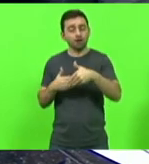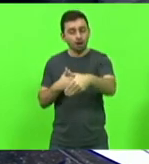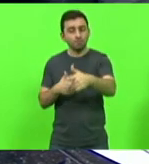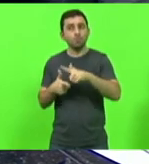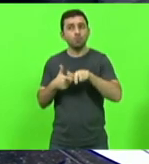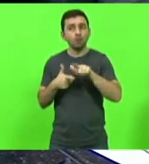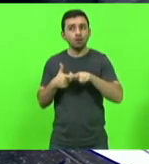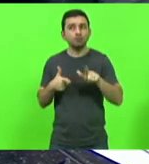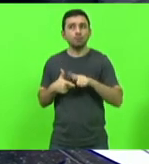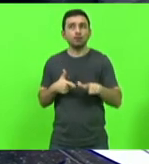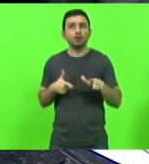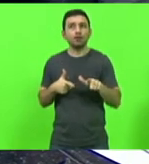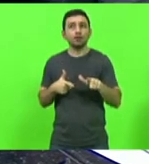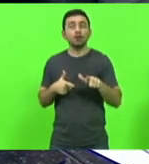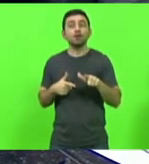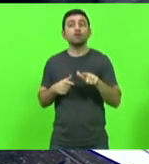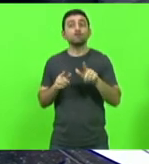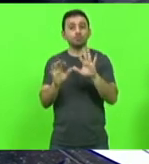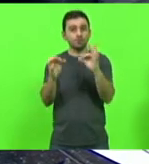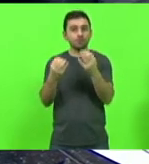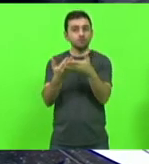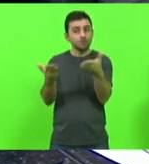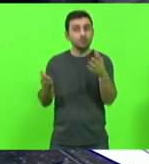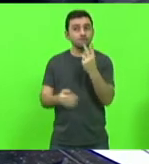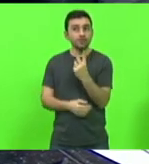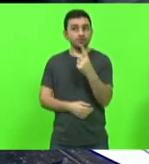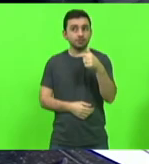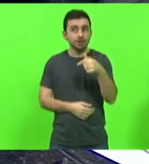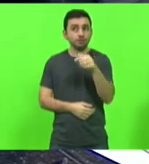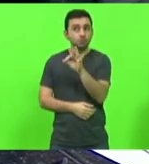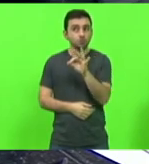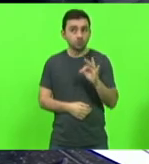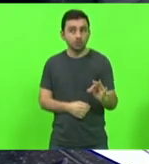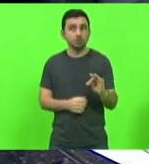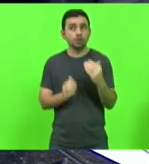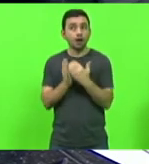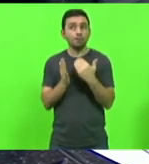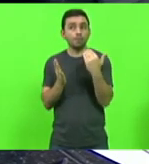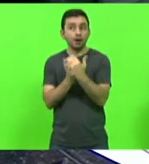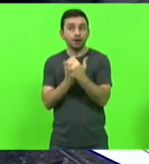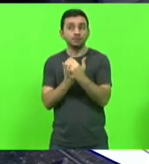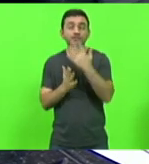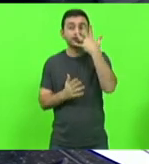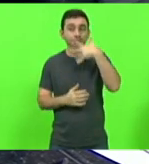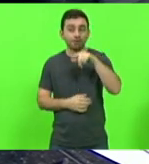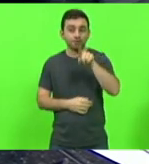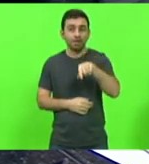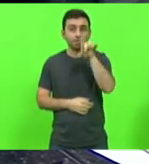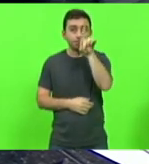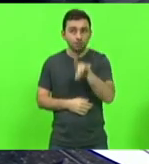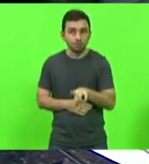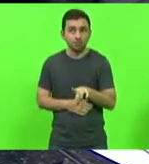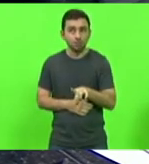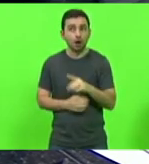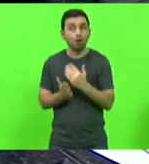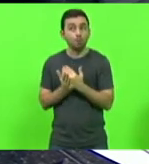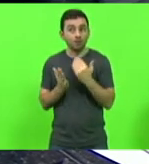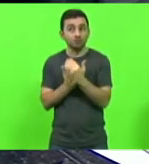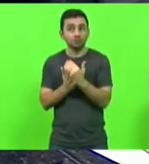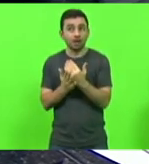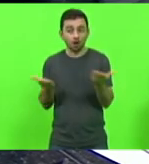Pais, 27% aumentou o número de crianças com depressão na pandemia, 27%.